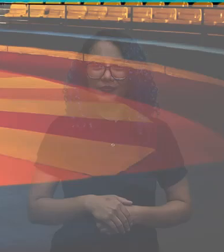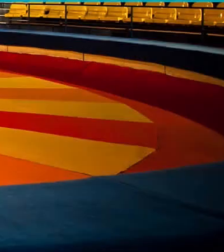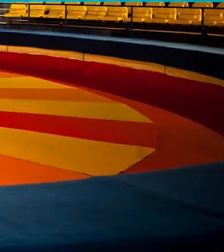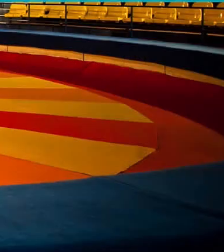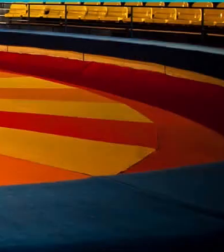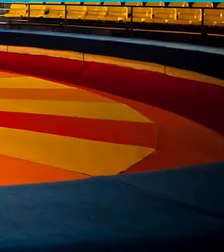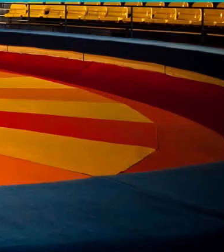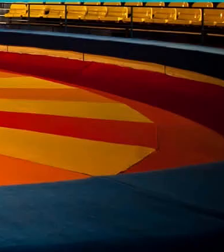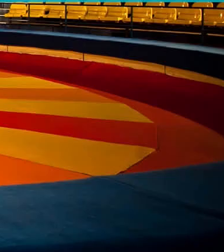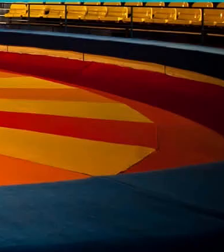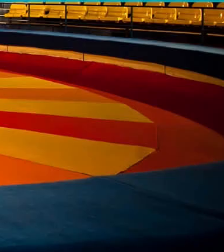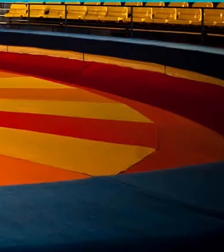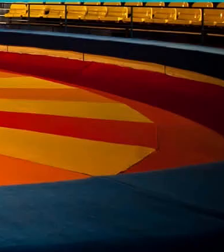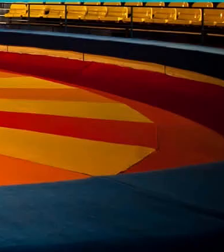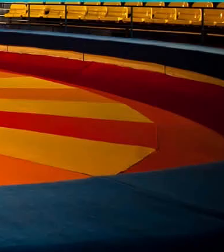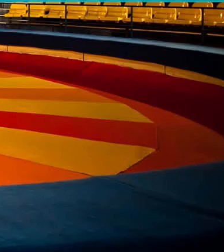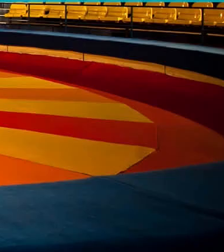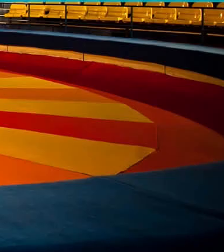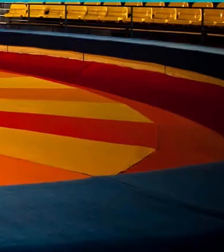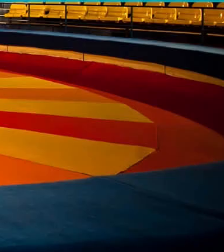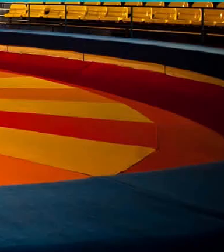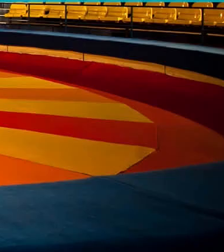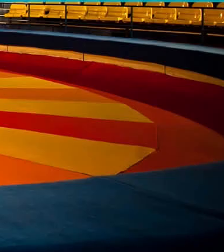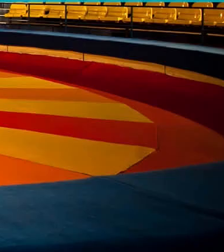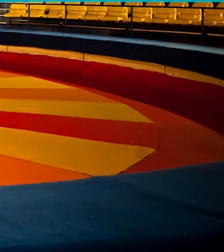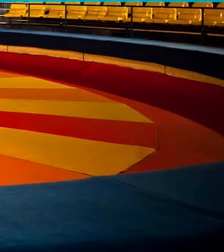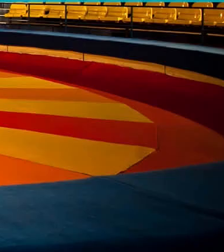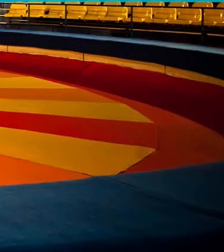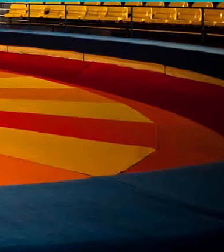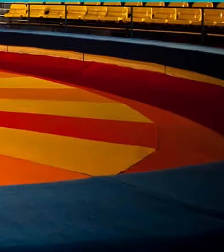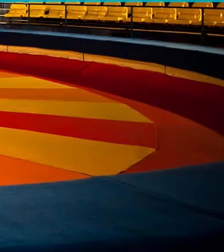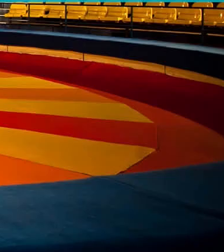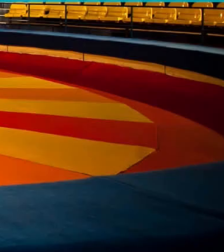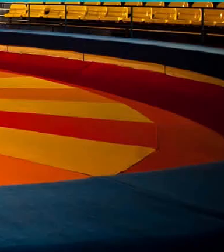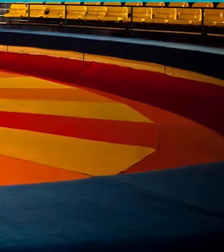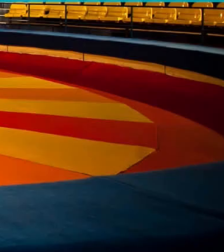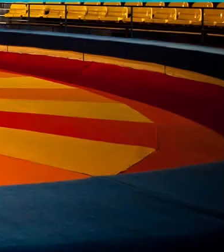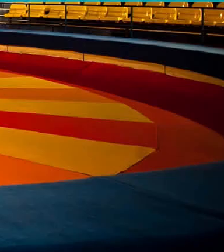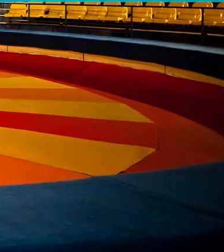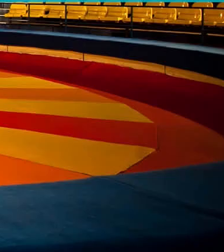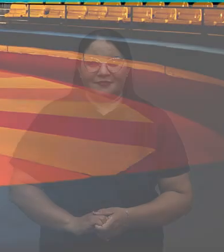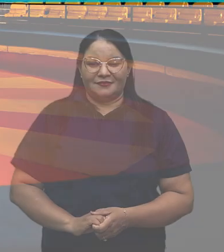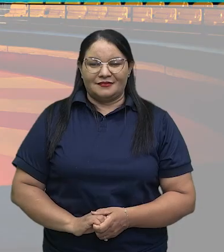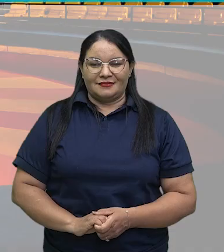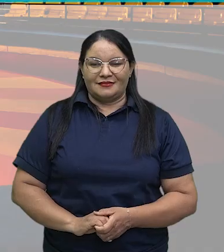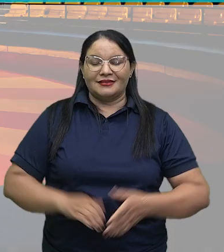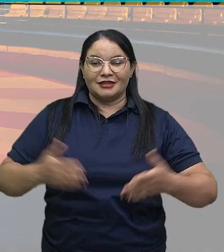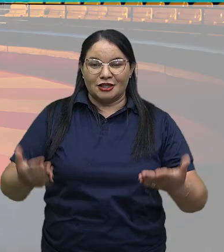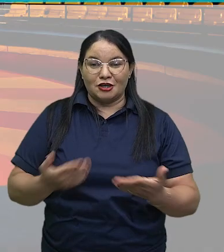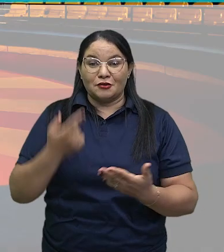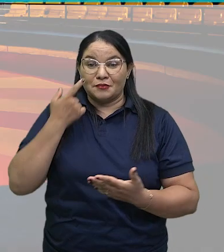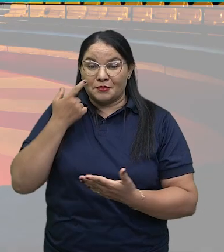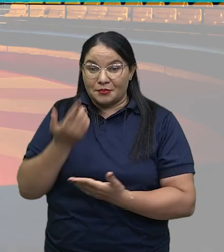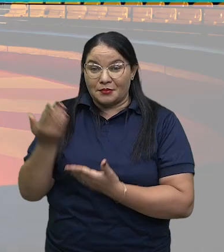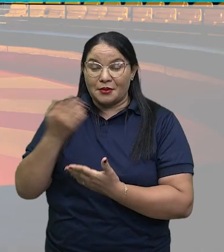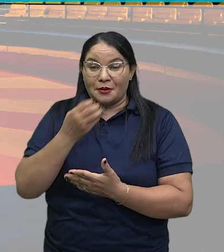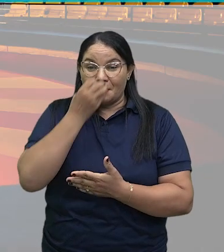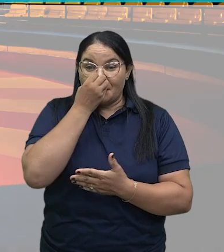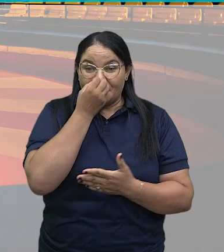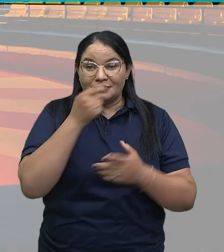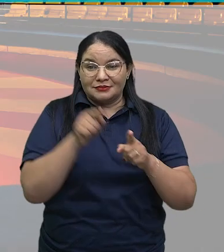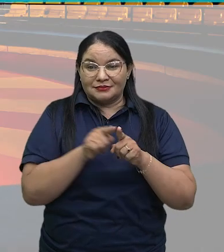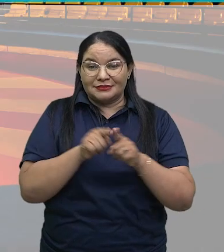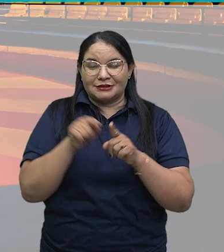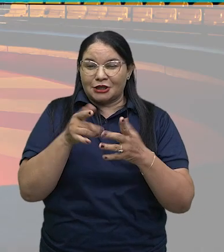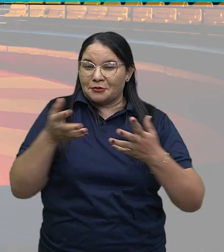outro palhaço que é o excêntrico, que combina habilidades acrobáticas com comédia. O palhaço excêntrico é